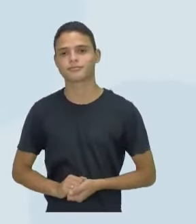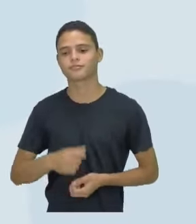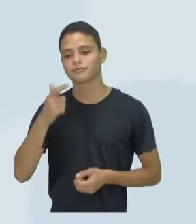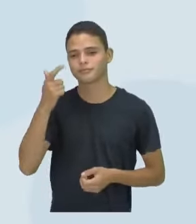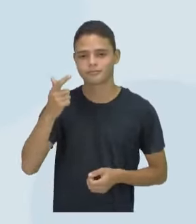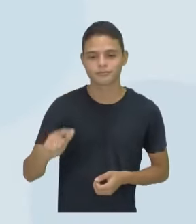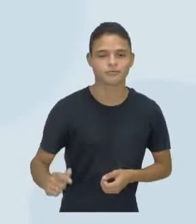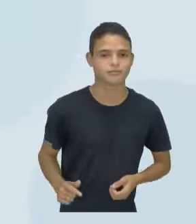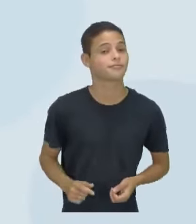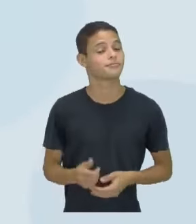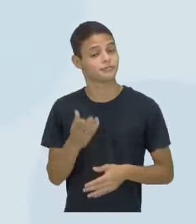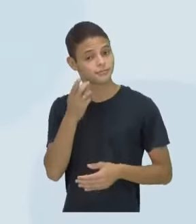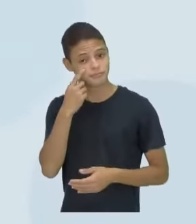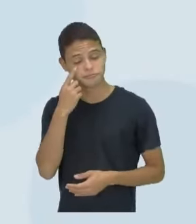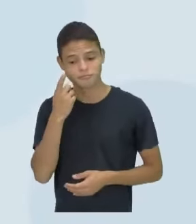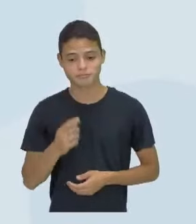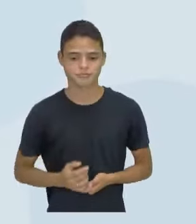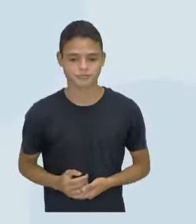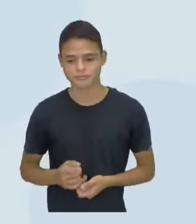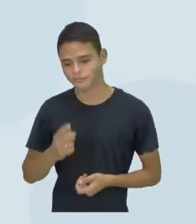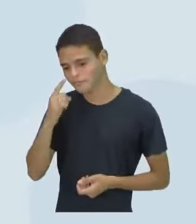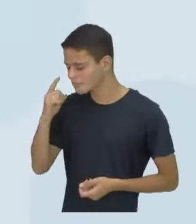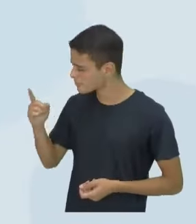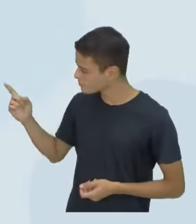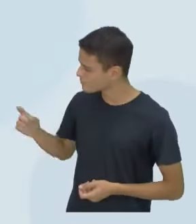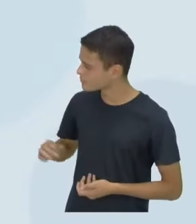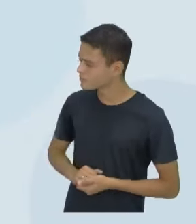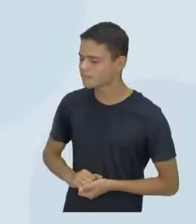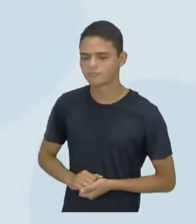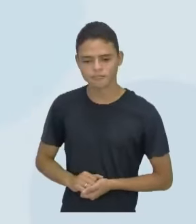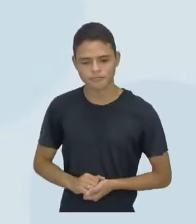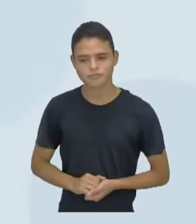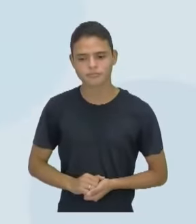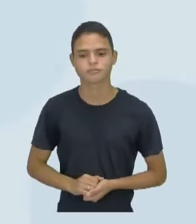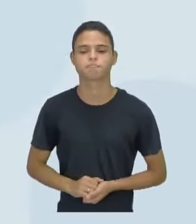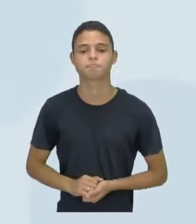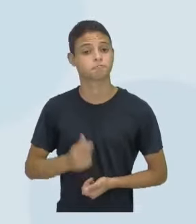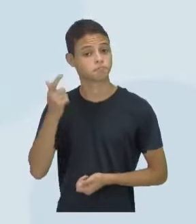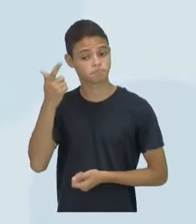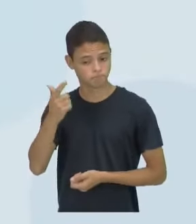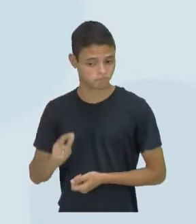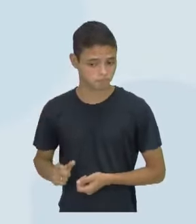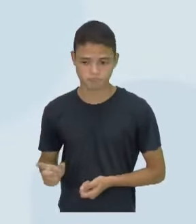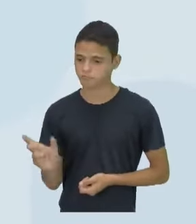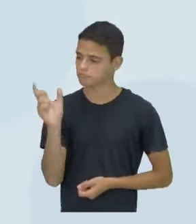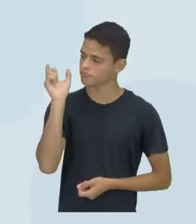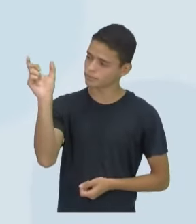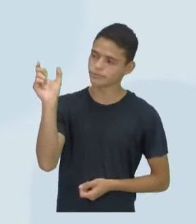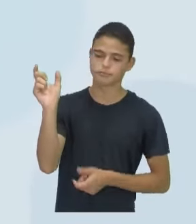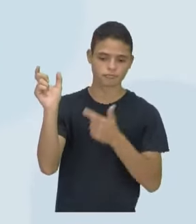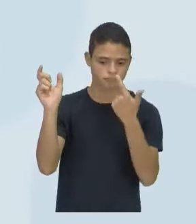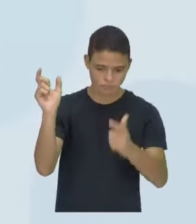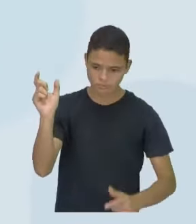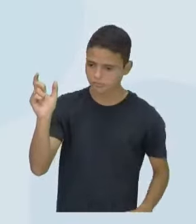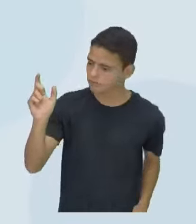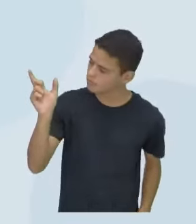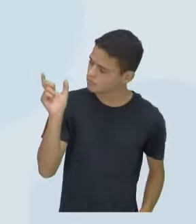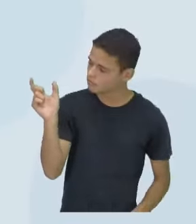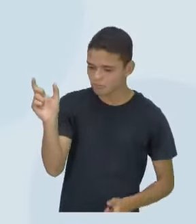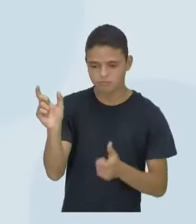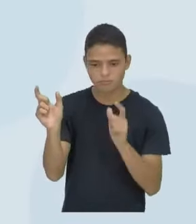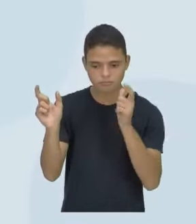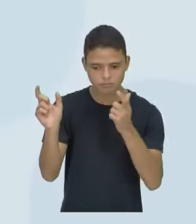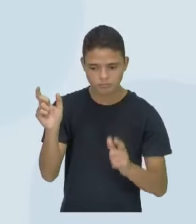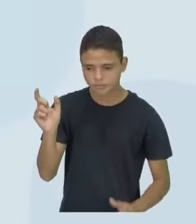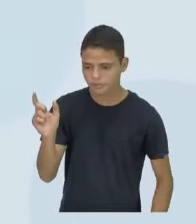pegar a pronúncia dessas palavrinhas? Vamos lá. Hurricanes. Hurricanes. Earthquakes. Earthquakes. Wildfires. Wildfires.